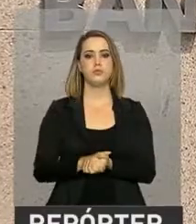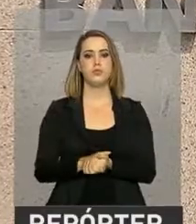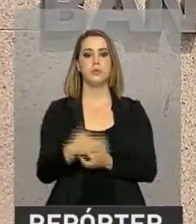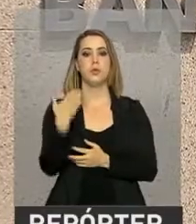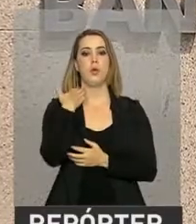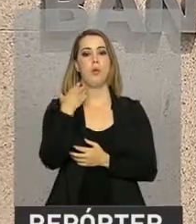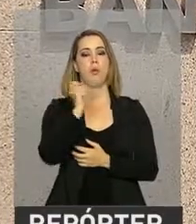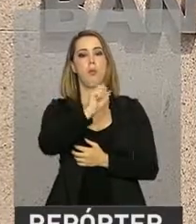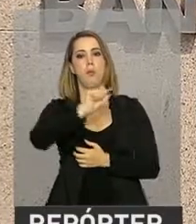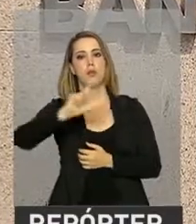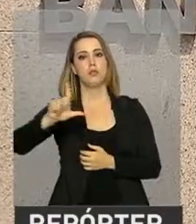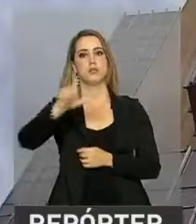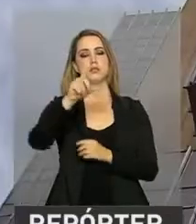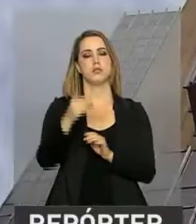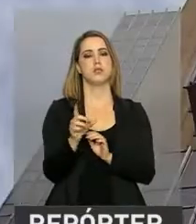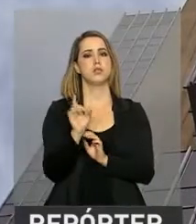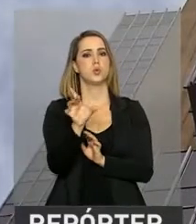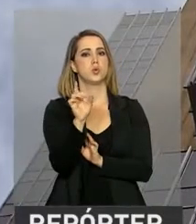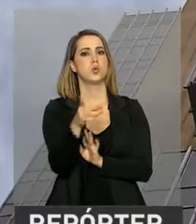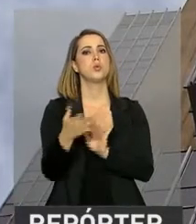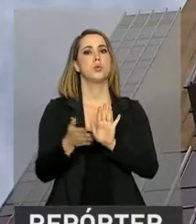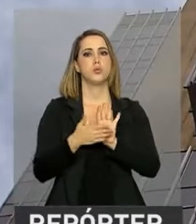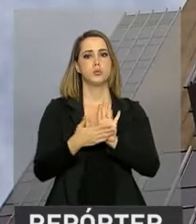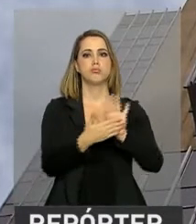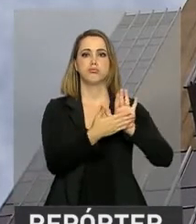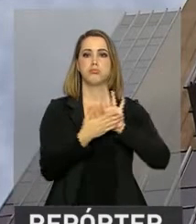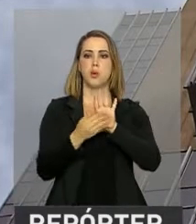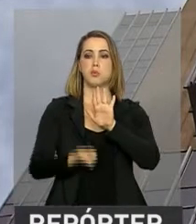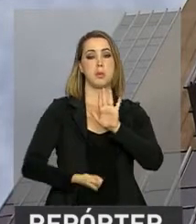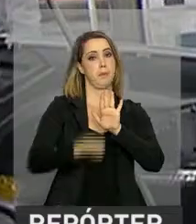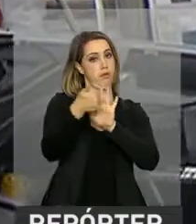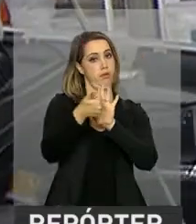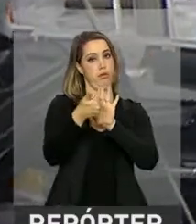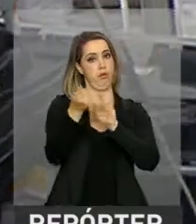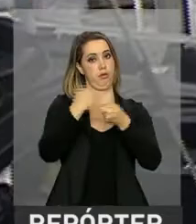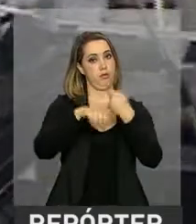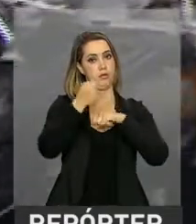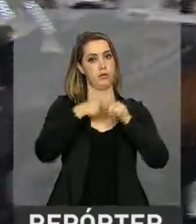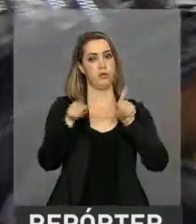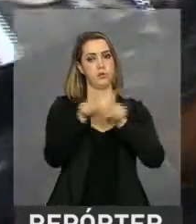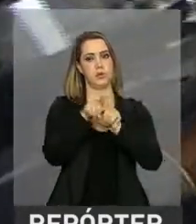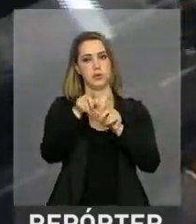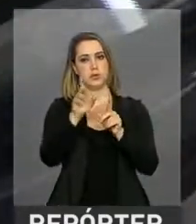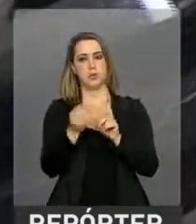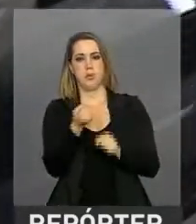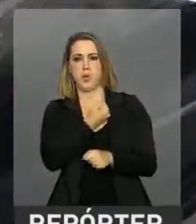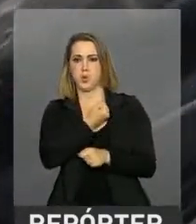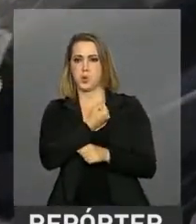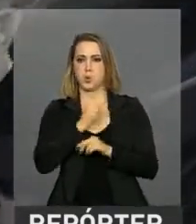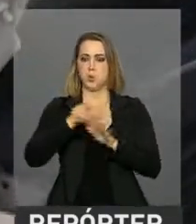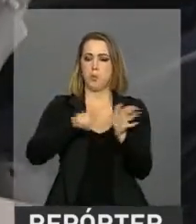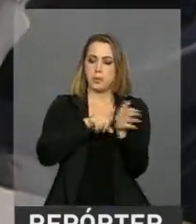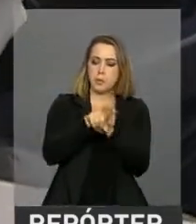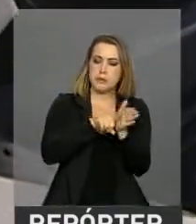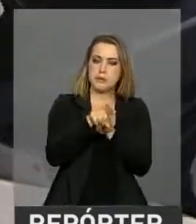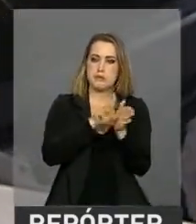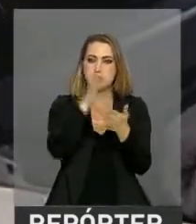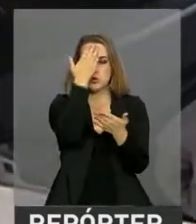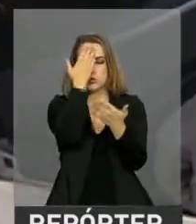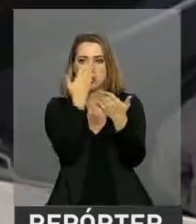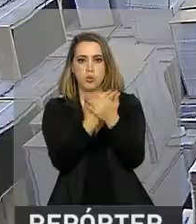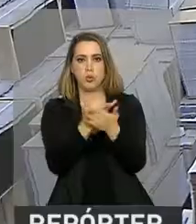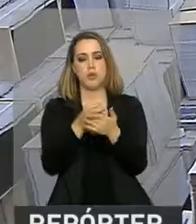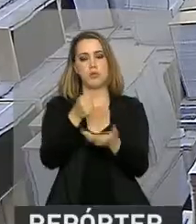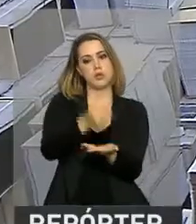o único que mostra a recuperação da economia. Nos últimos meses, os índices de confiança estão aumentando, seja de consumidores